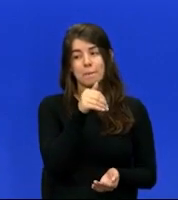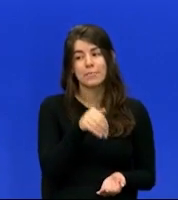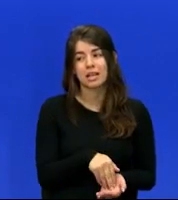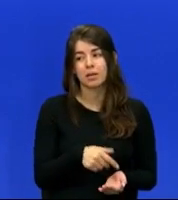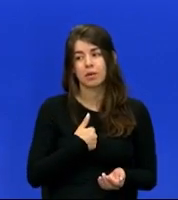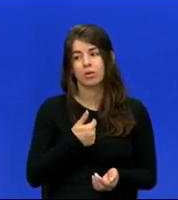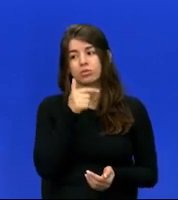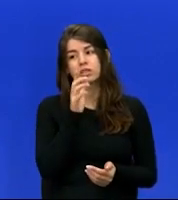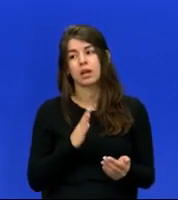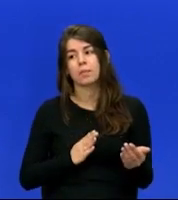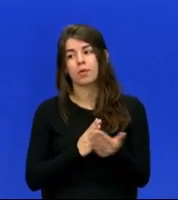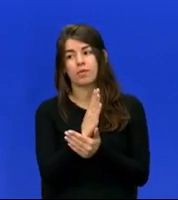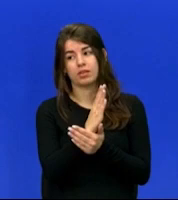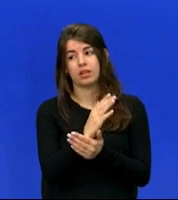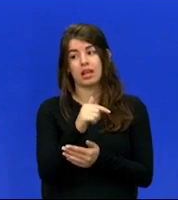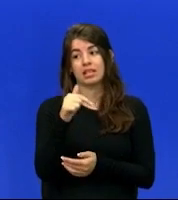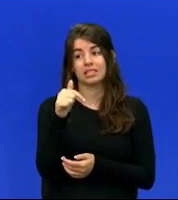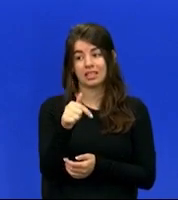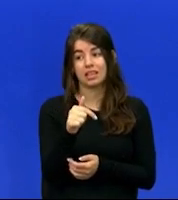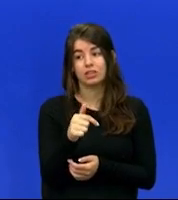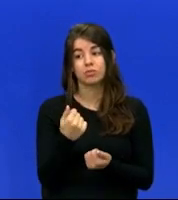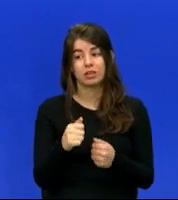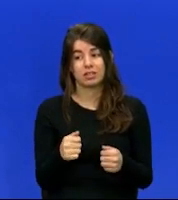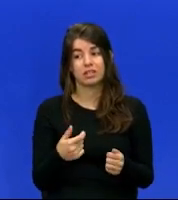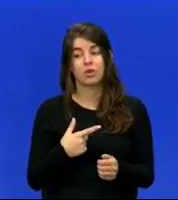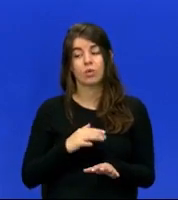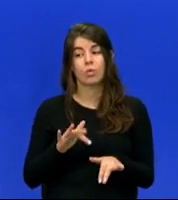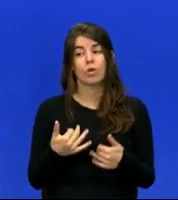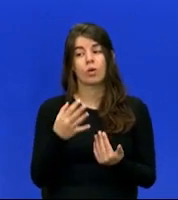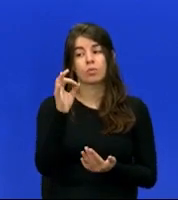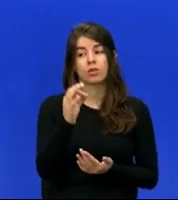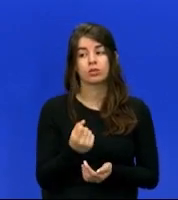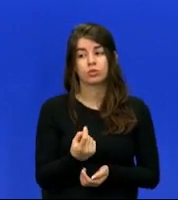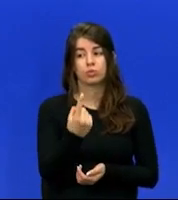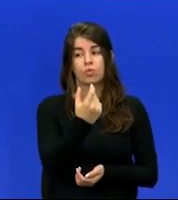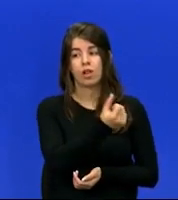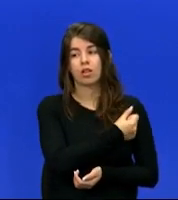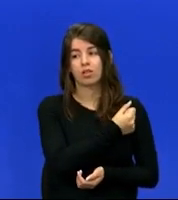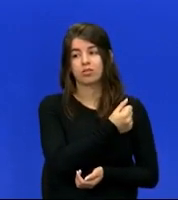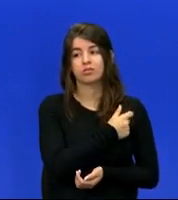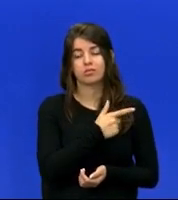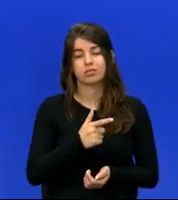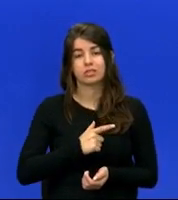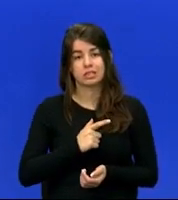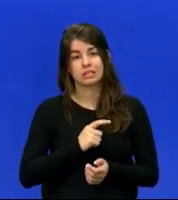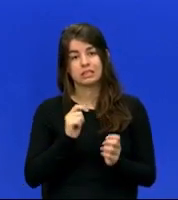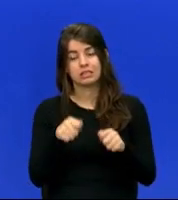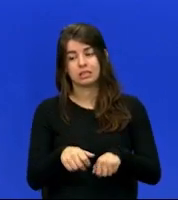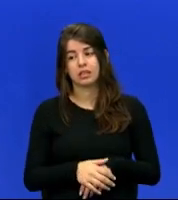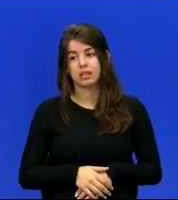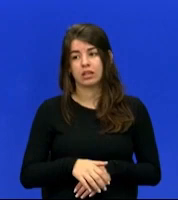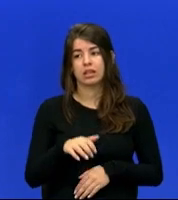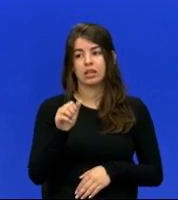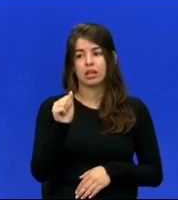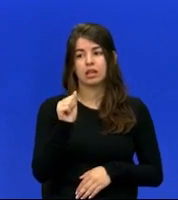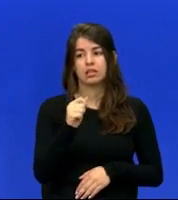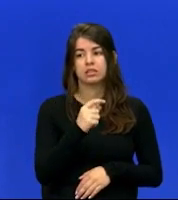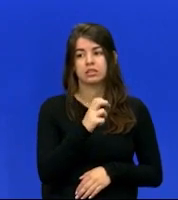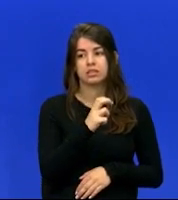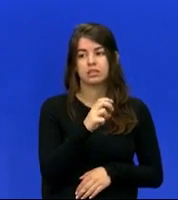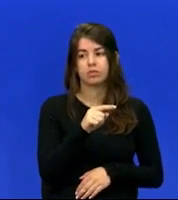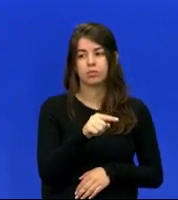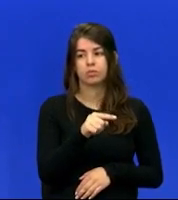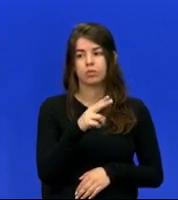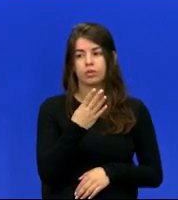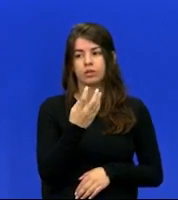obter aprovação sem exame é 7, qual a probabilidade de um aluno dessa turma estar nesta condição? Alternativa A,